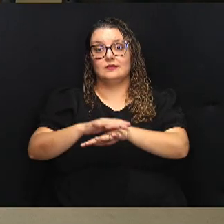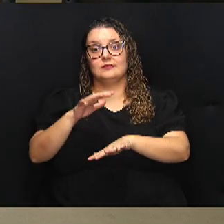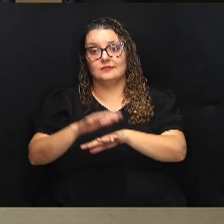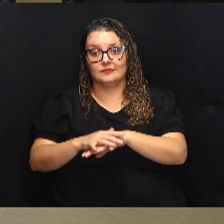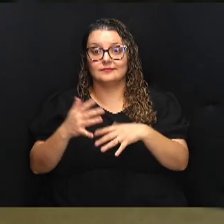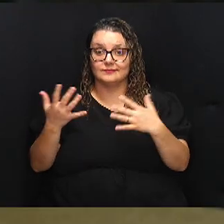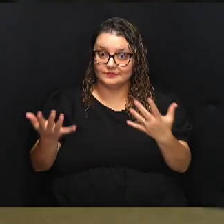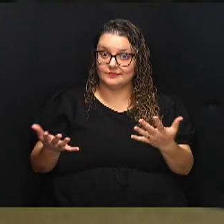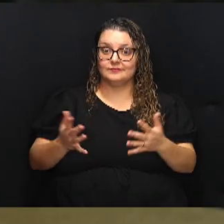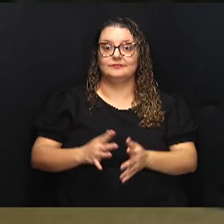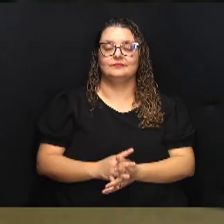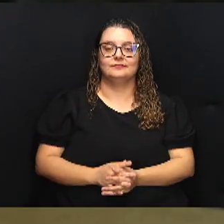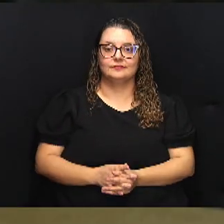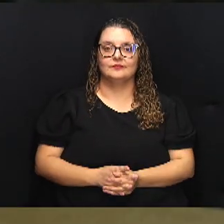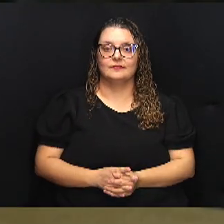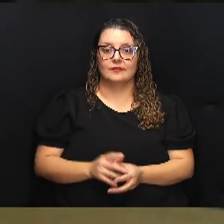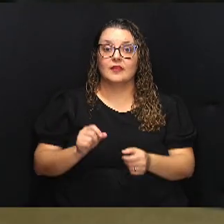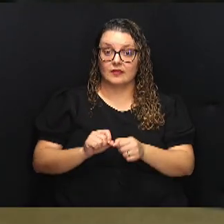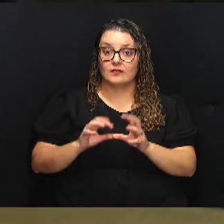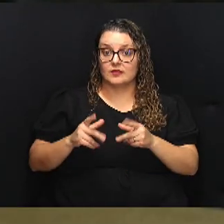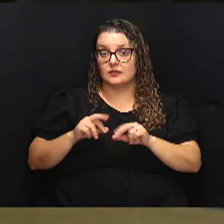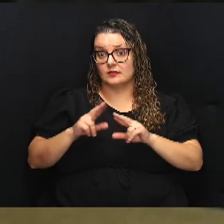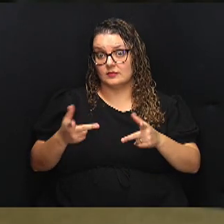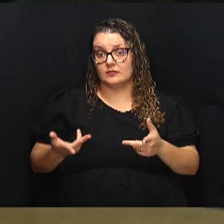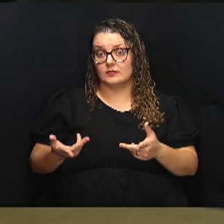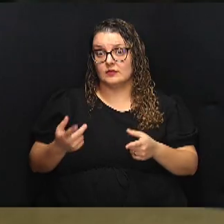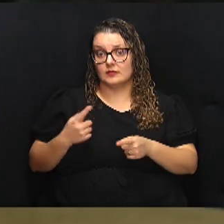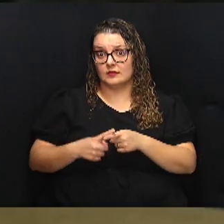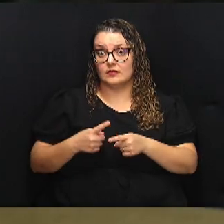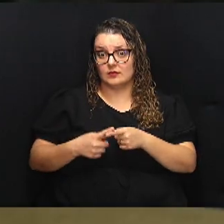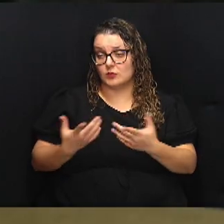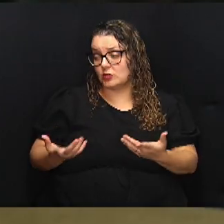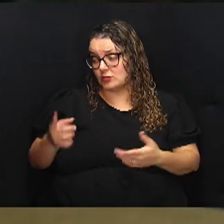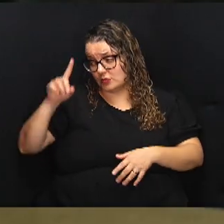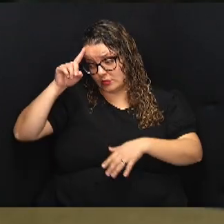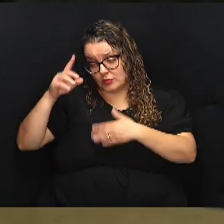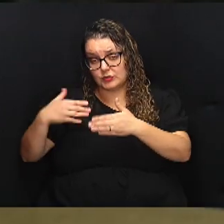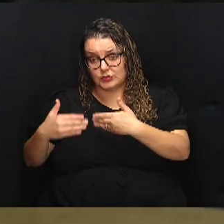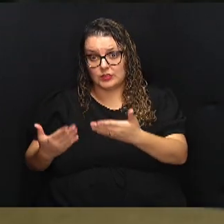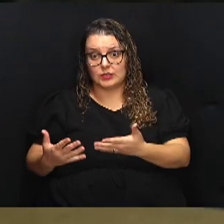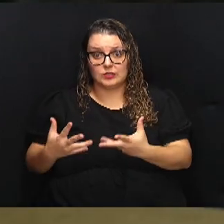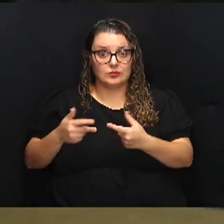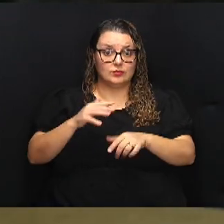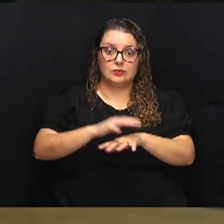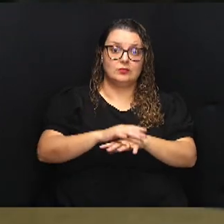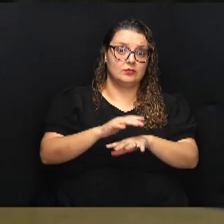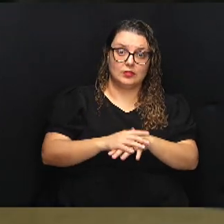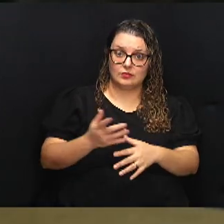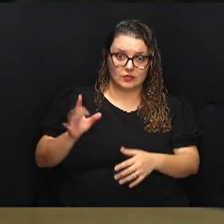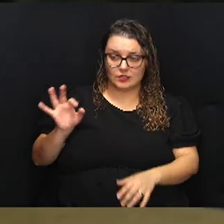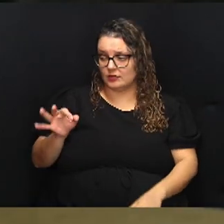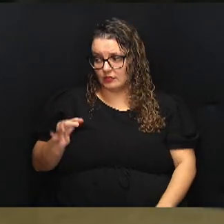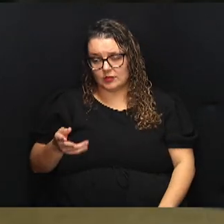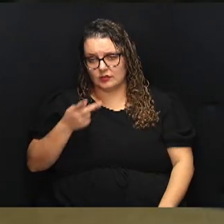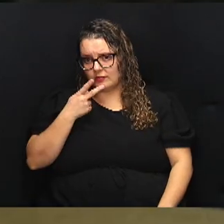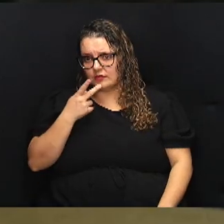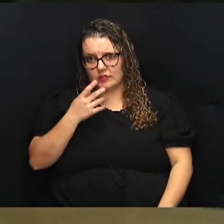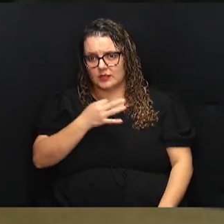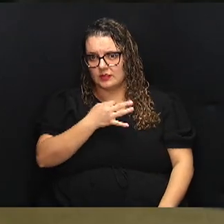gente, né? Faz toda a diferença, porque a gente está o dia a dia, né? Tudo matemática. É isso mesmo, você falou um